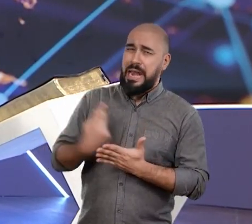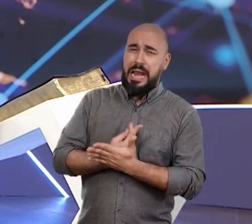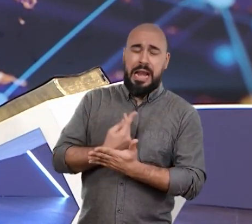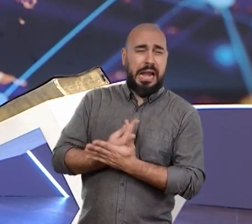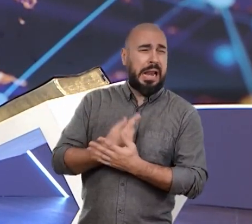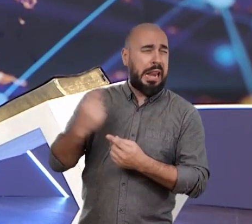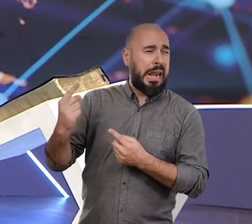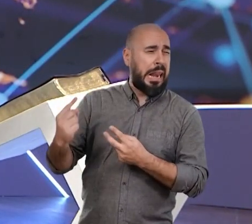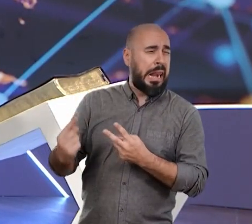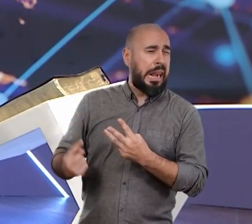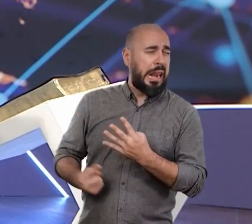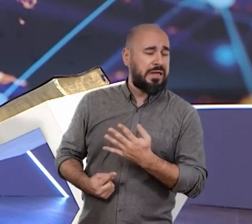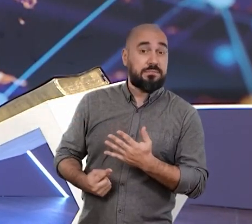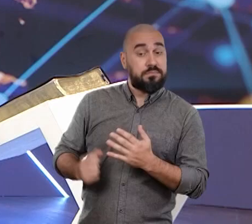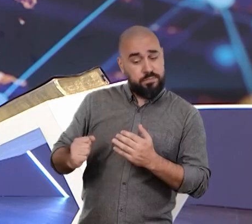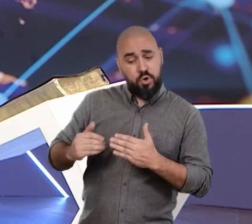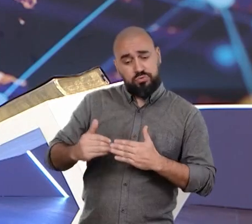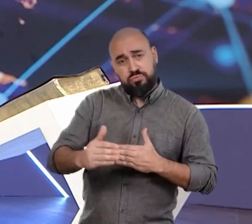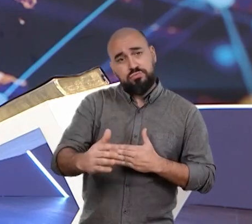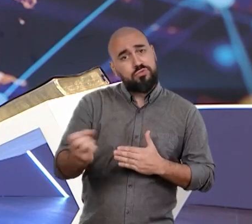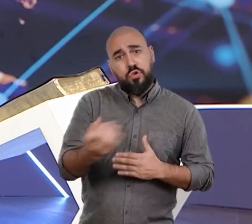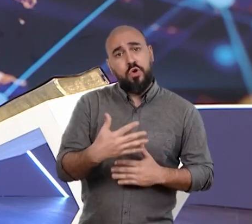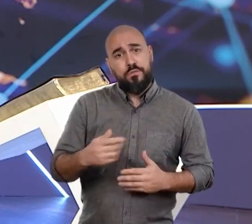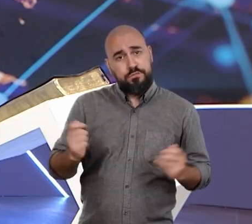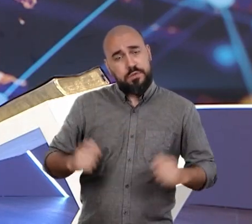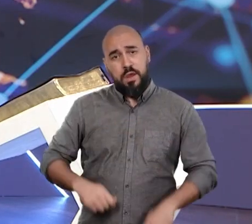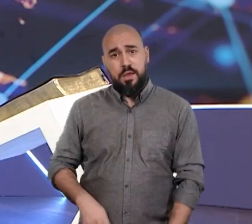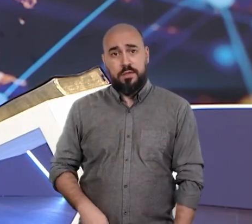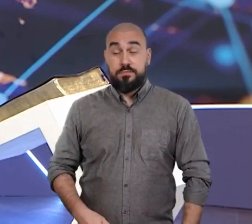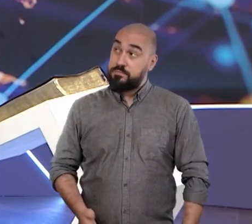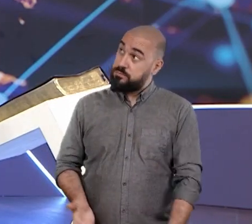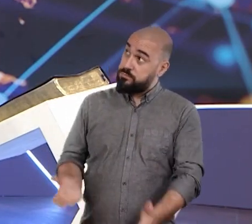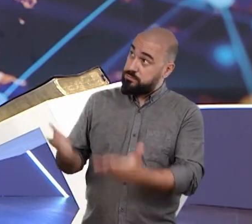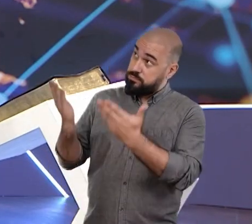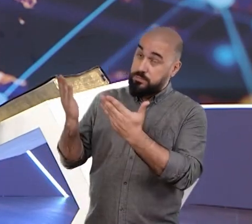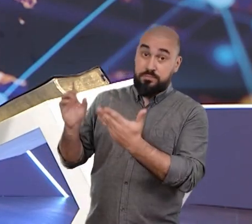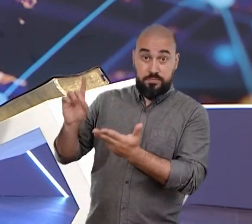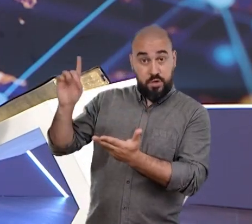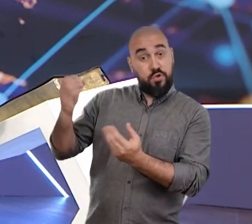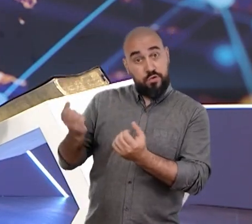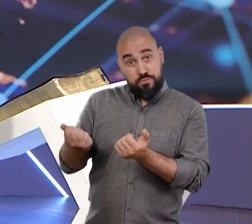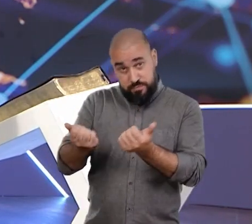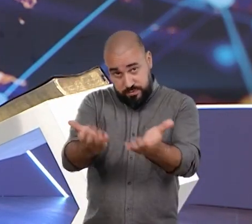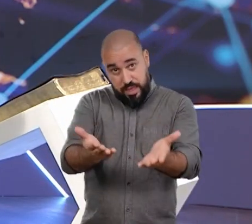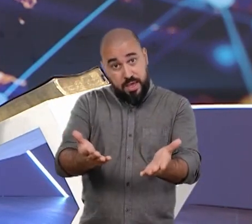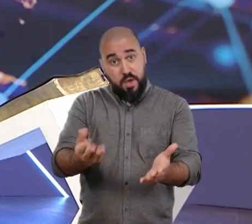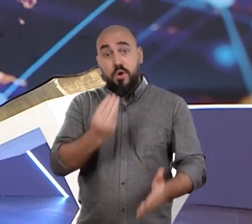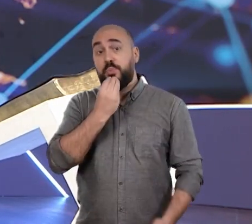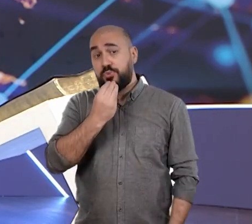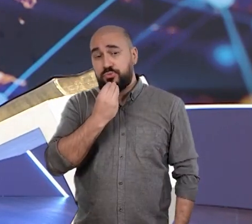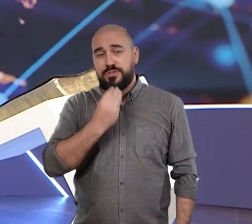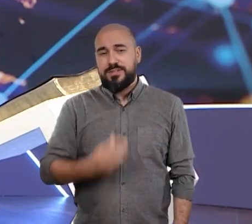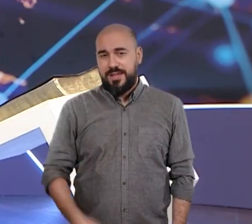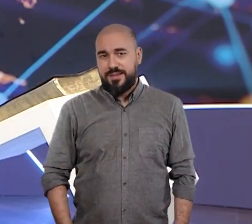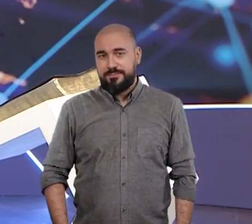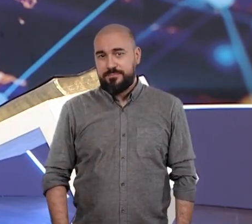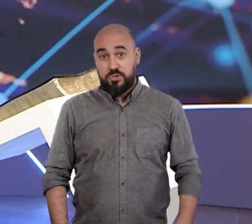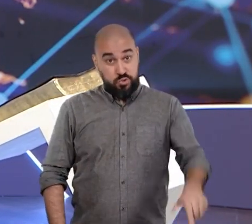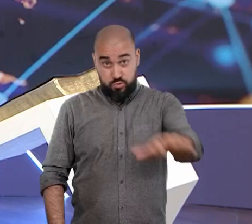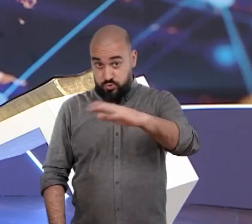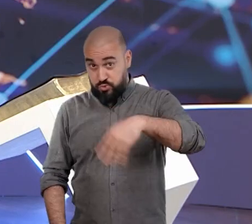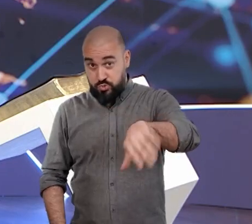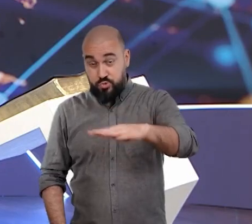uma experiência espiritual que Deus oferece para aqueles que creem em sua palavra. Para aqueles